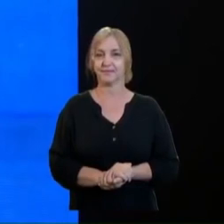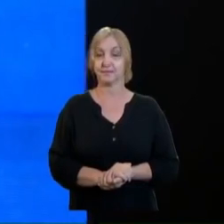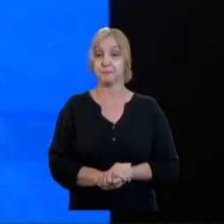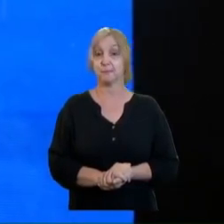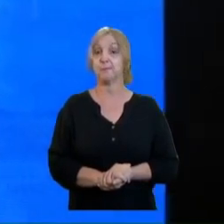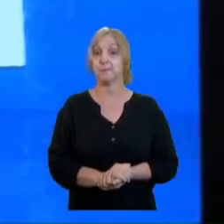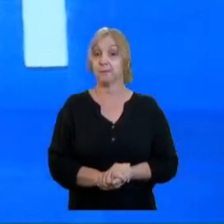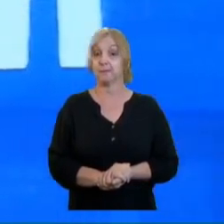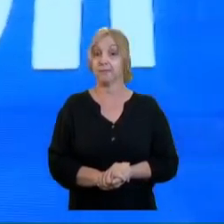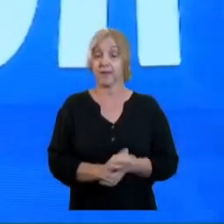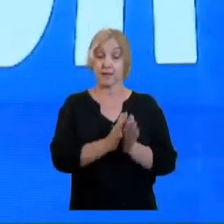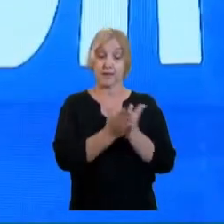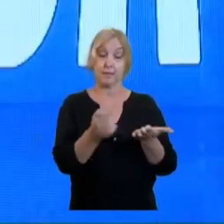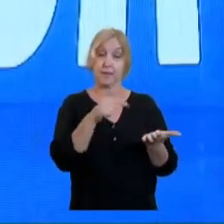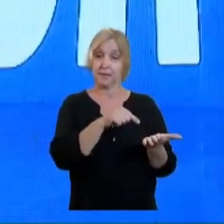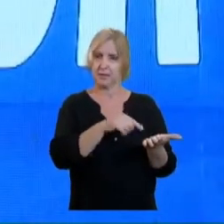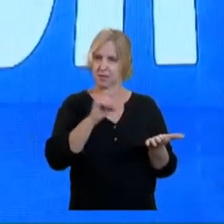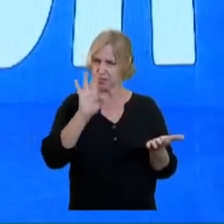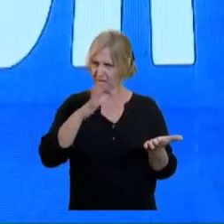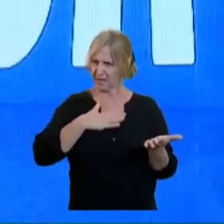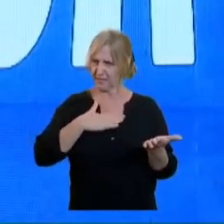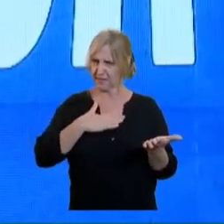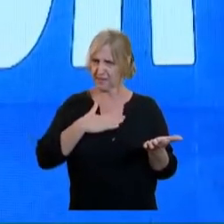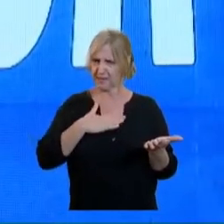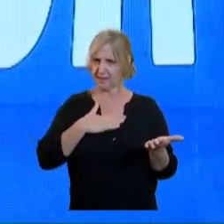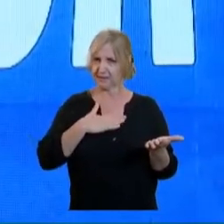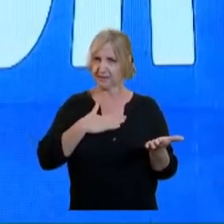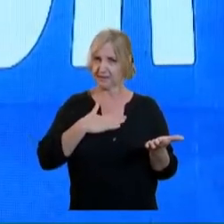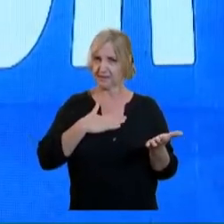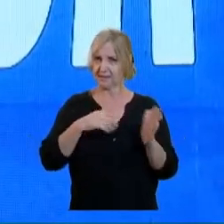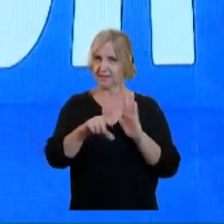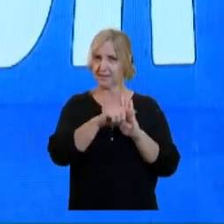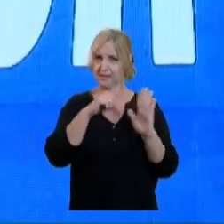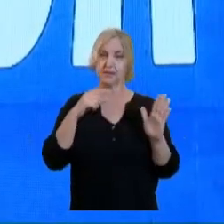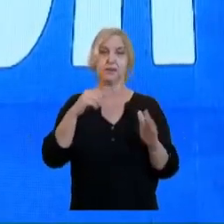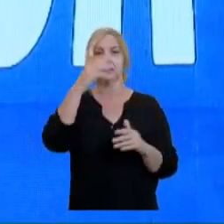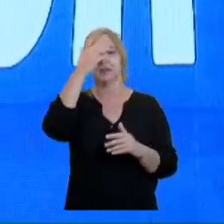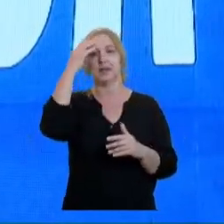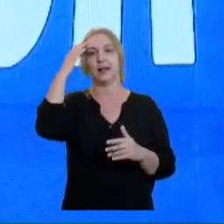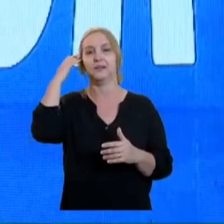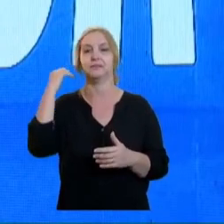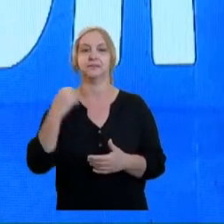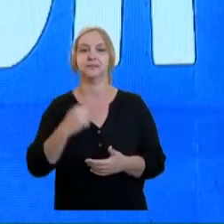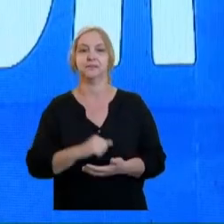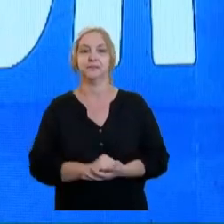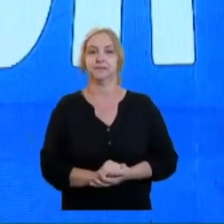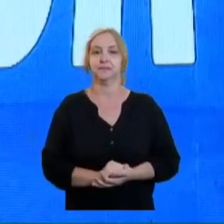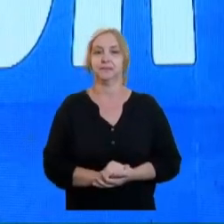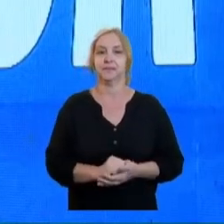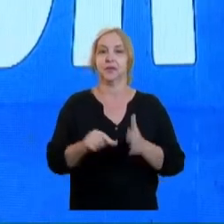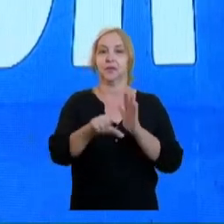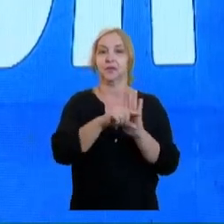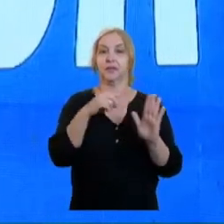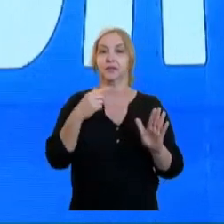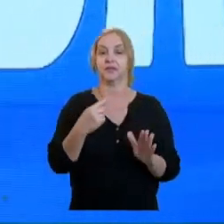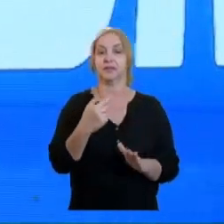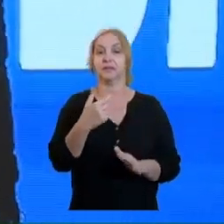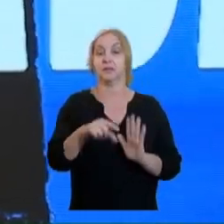isso está escrito na minha Bíblia, ou só na minha ou só na sua? Vamos falar juntos esses versos, o